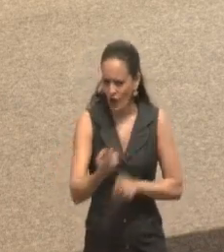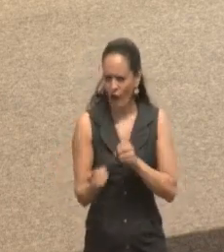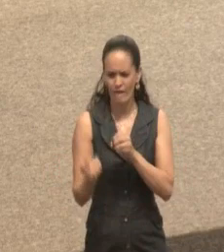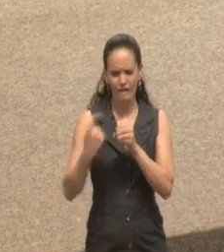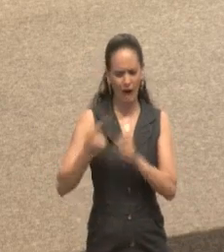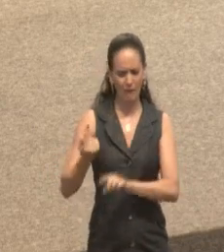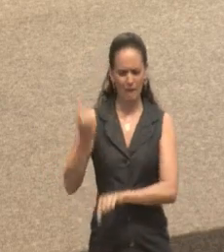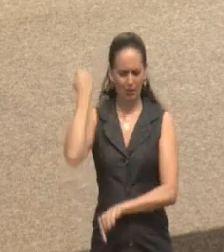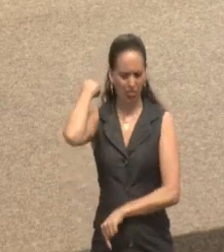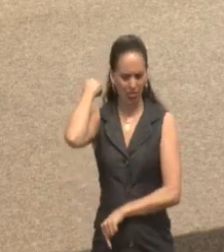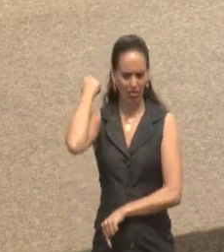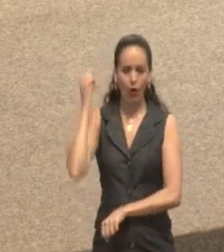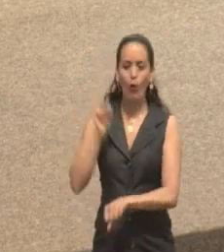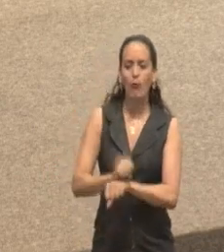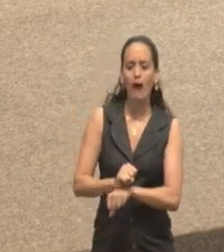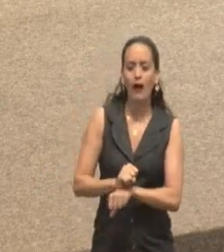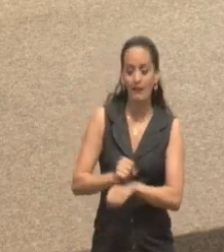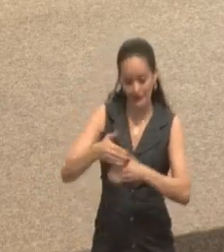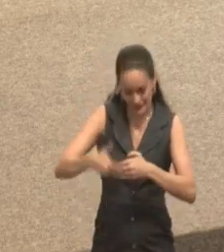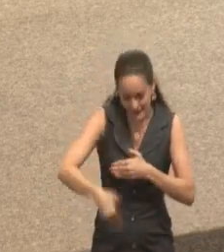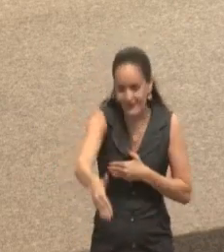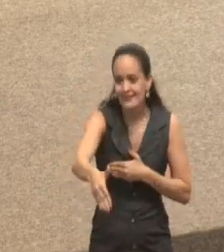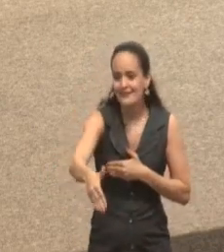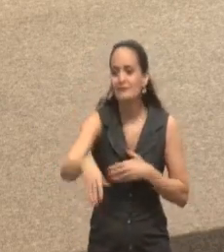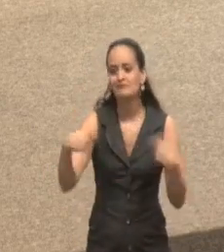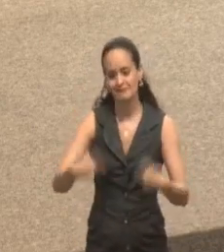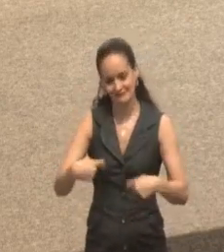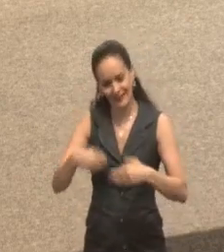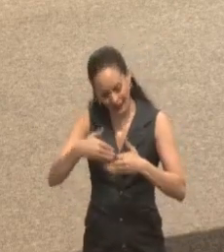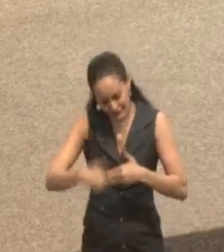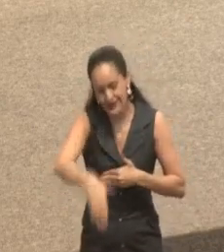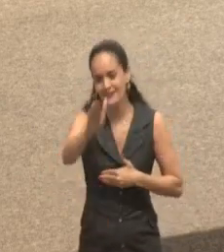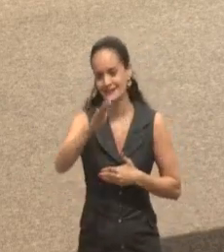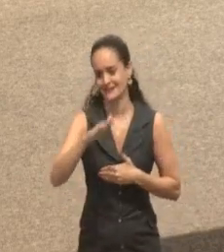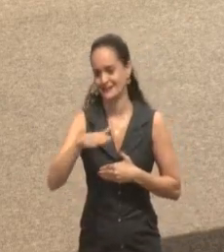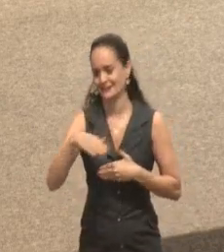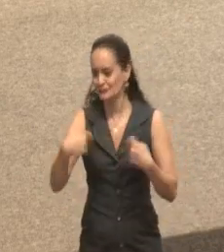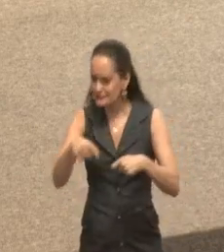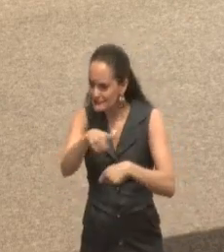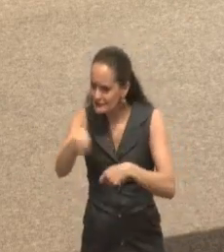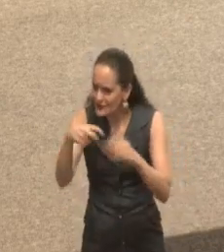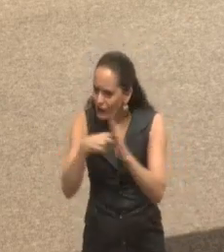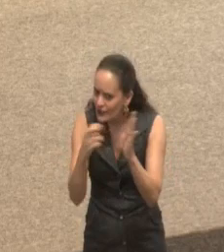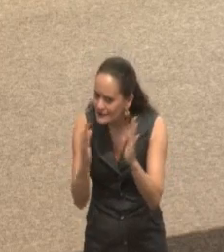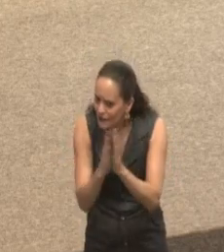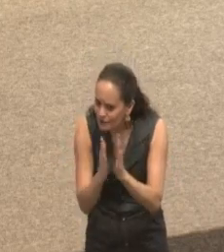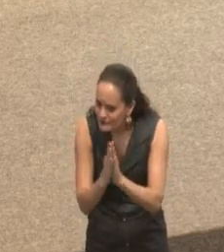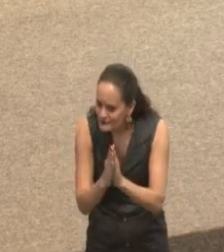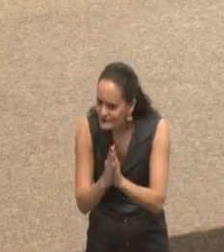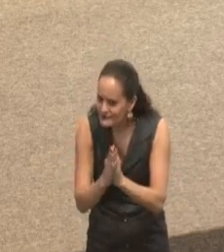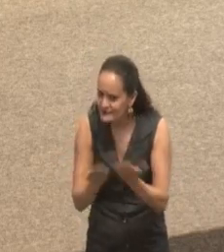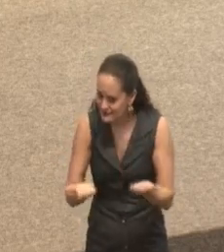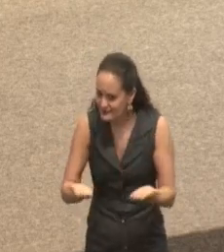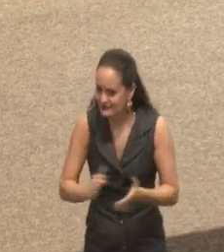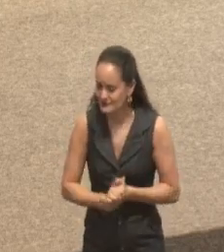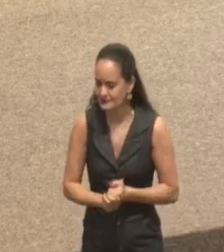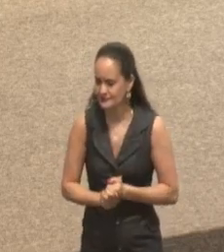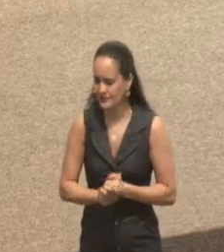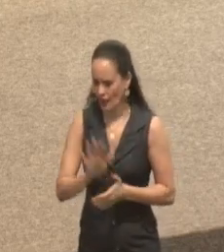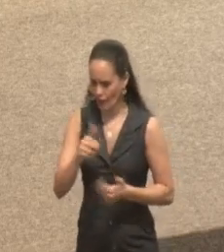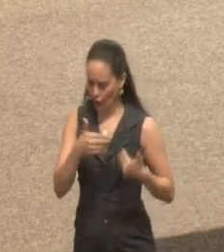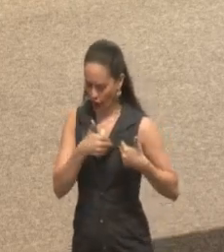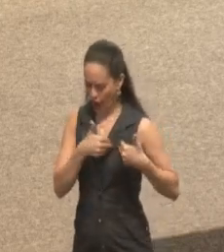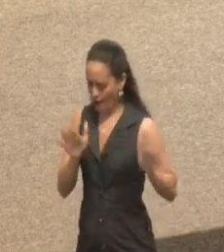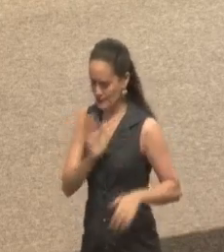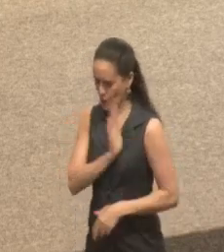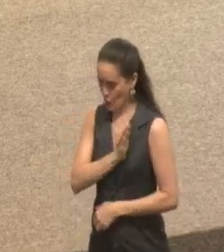ou a gente avança? Avança, queridos. Podemos contar com a sua oração. Eu queria abrir meu coração com